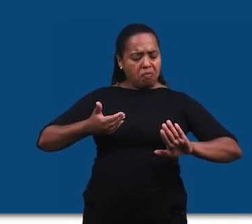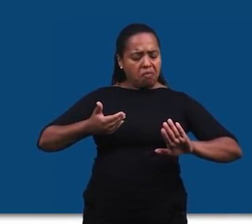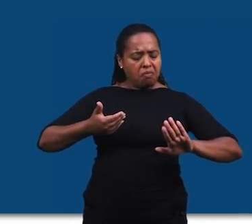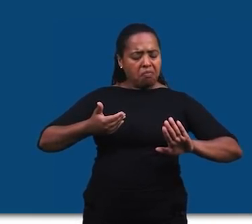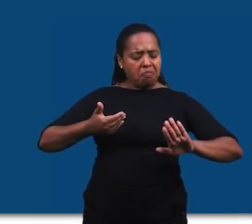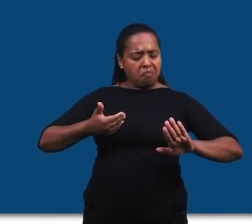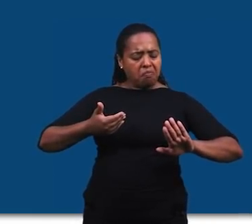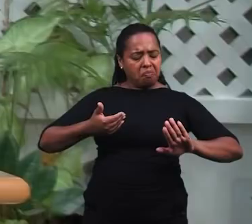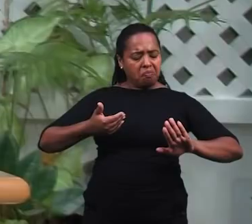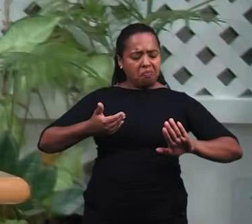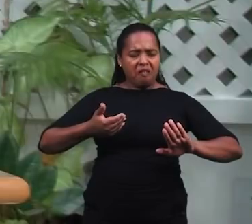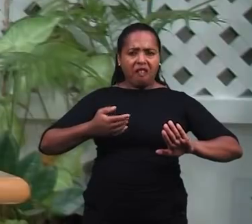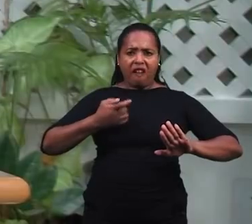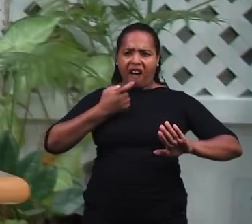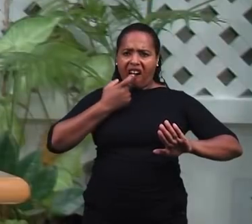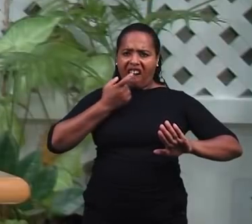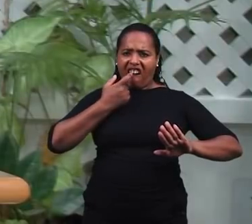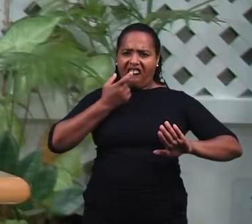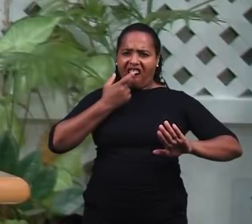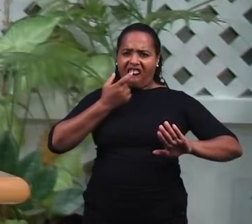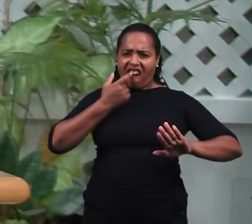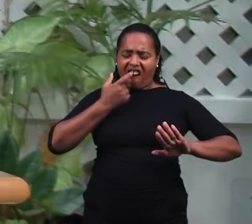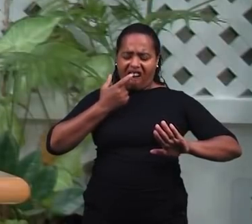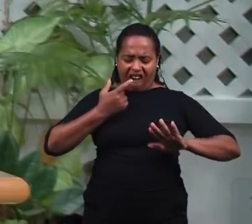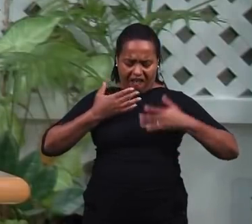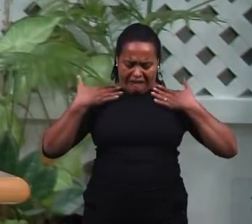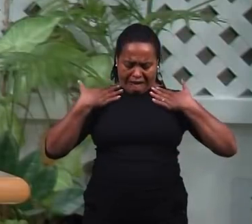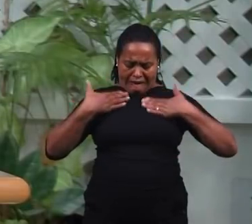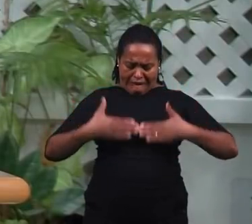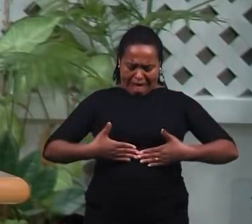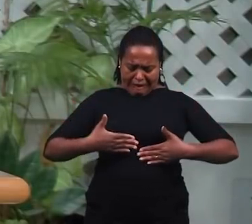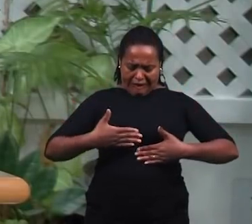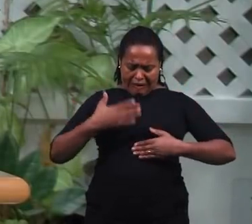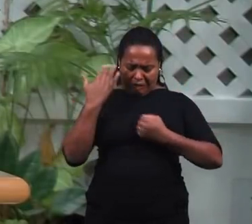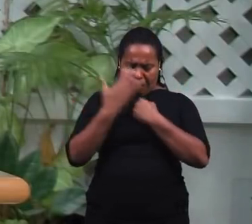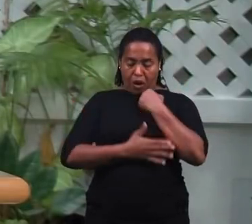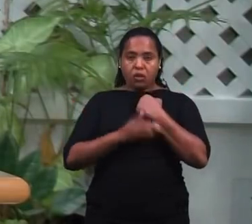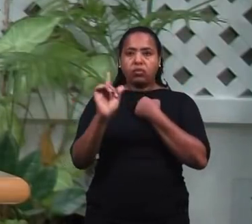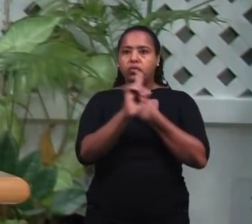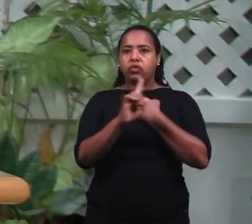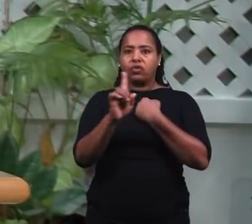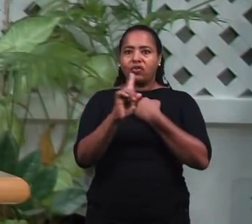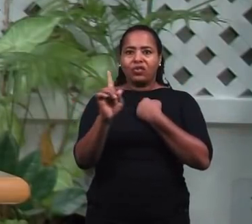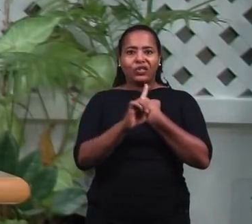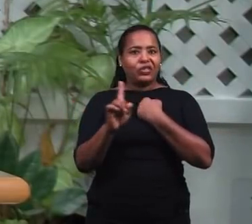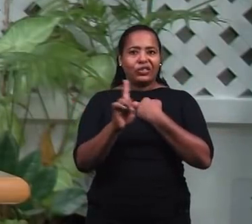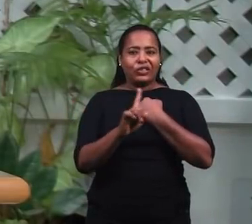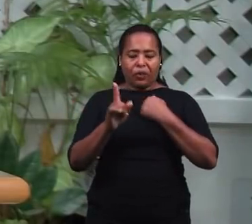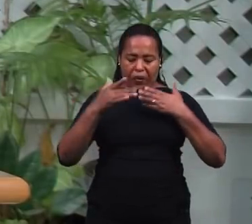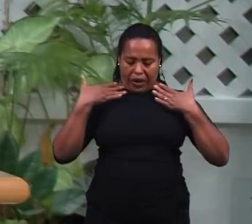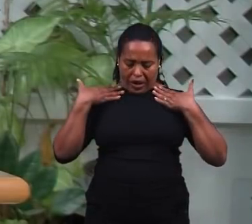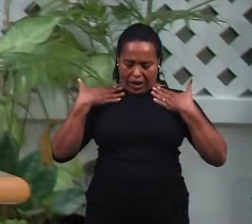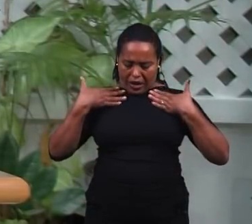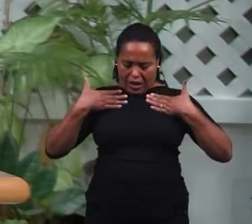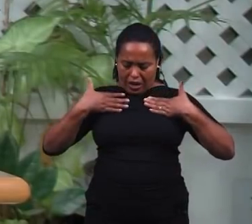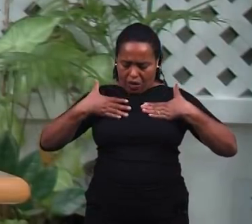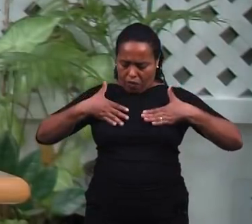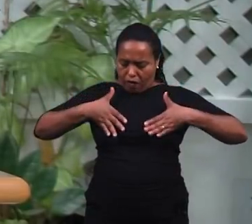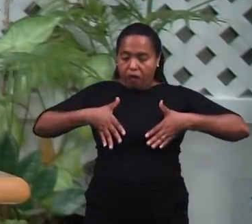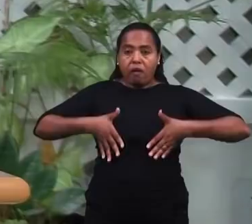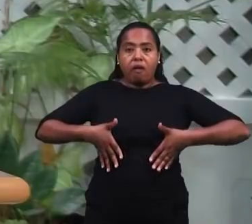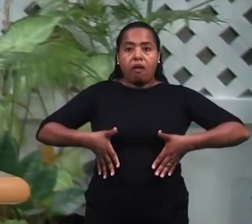dizer, de um plástico. Colocou, não. É uma veste